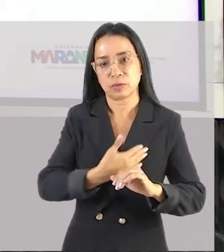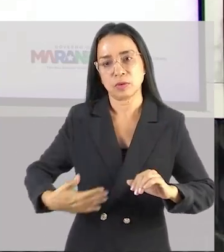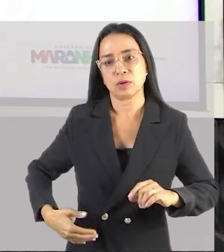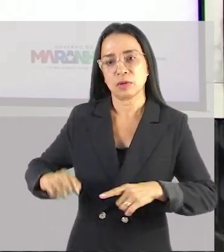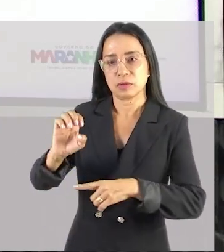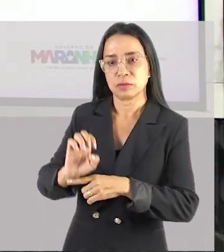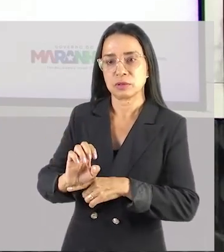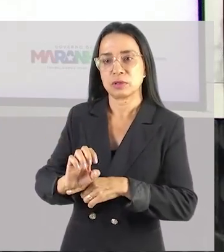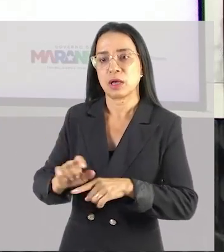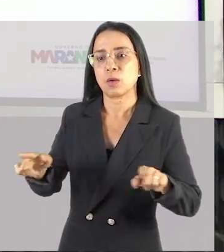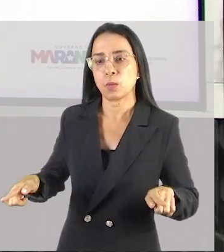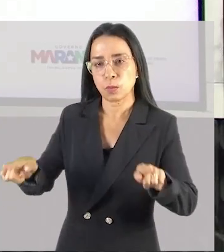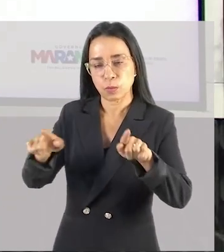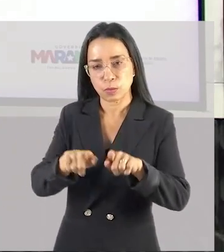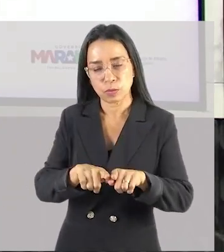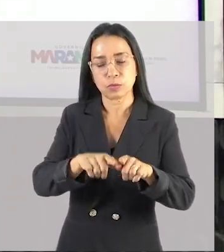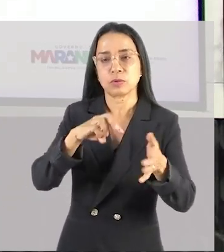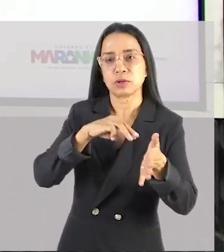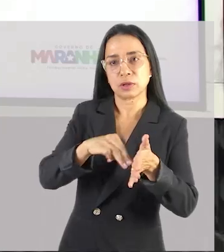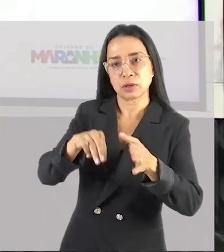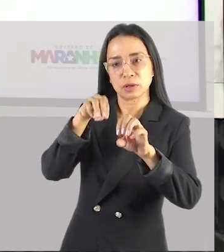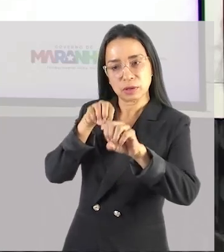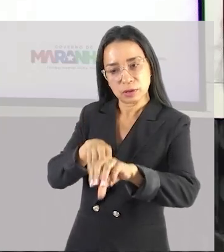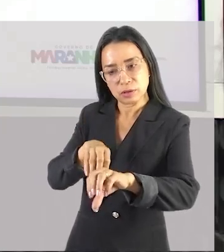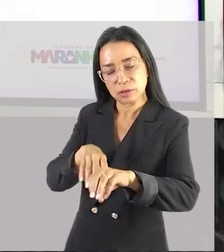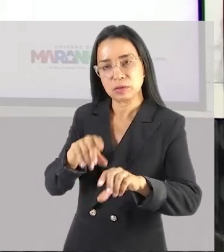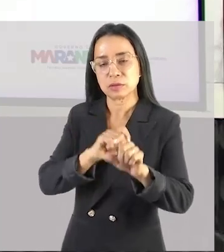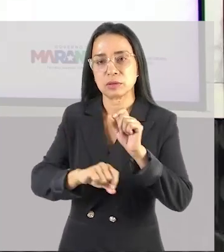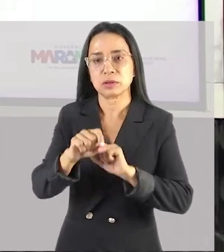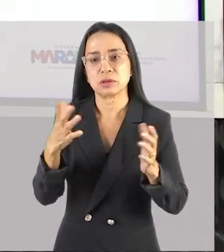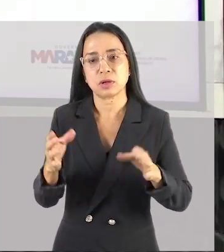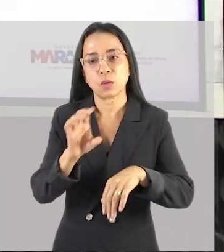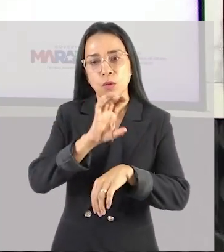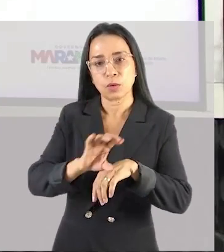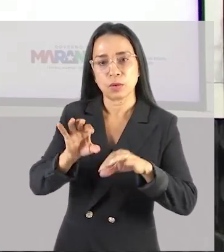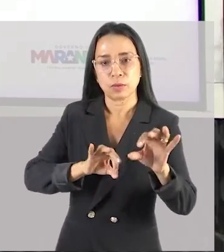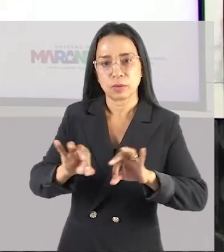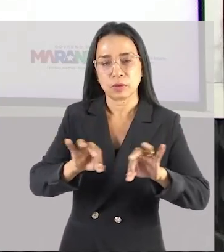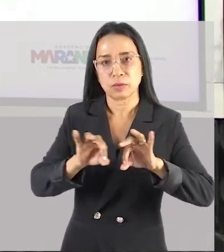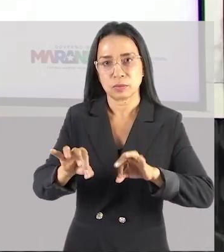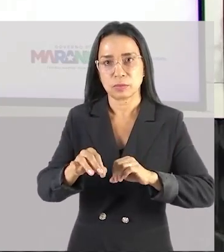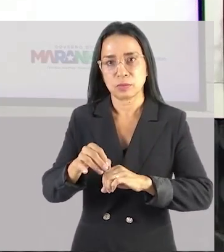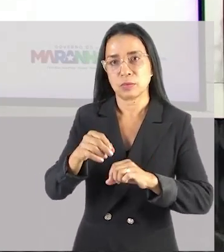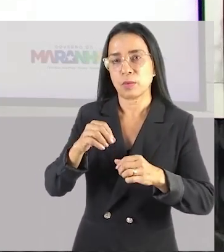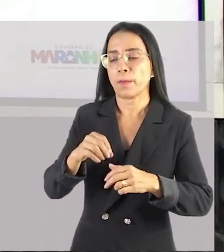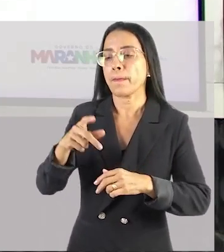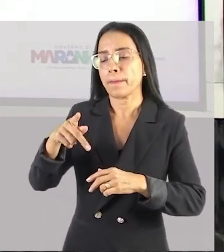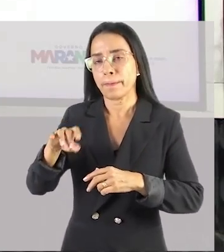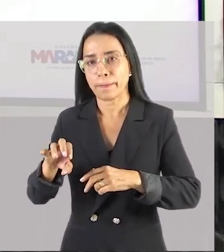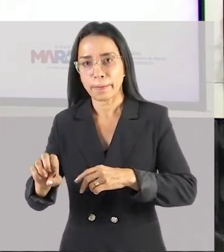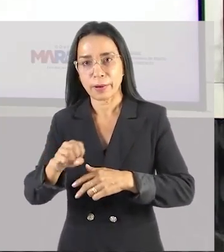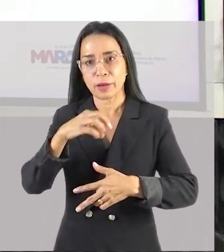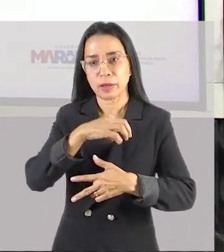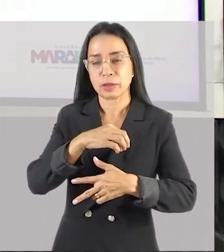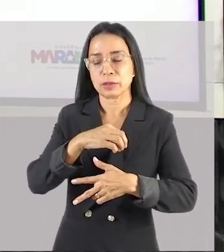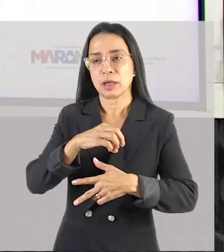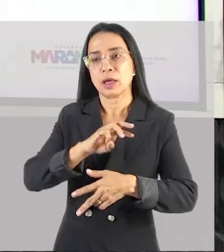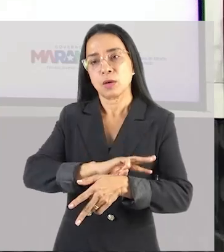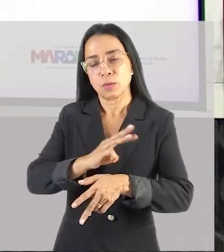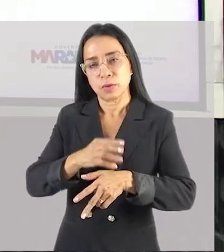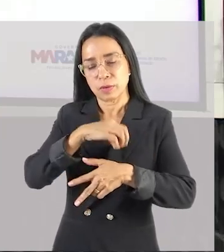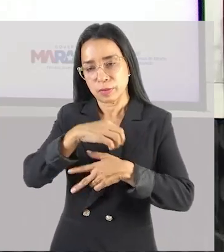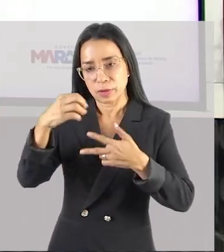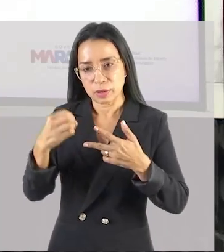do Estado, através da Secretaria de Estado de Educação, o cursinho preparatório para o PAS, o EMA e Enem,